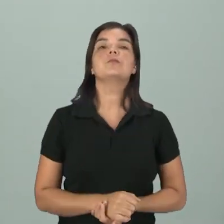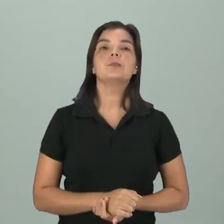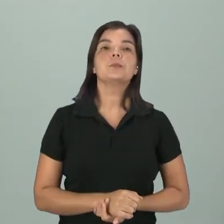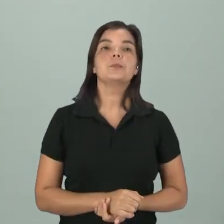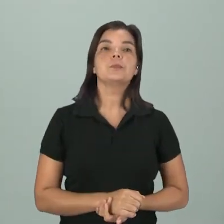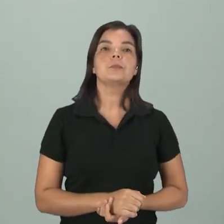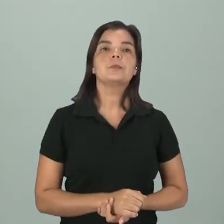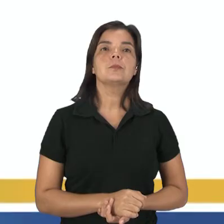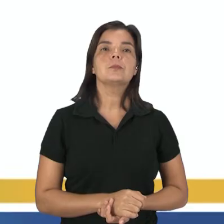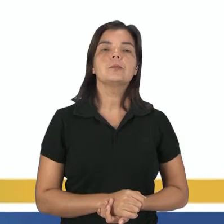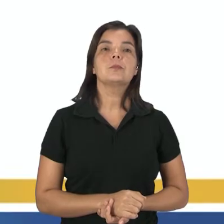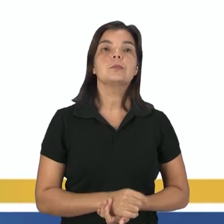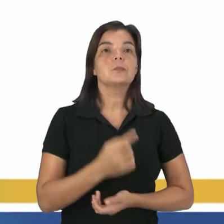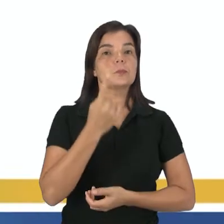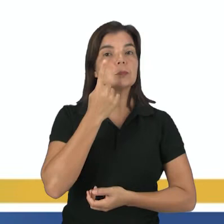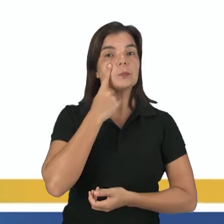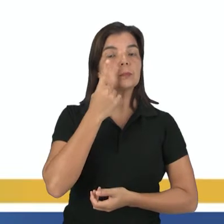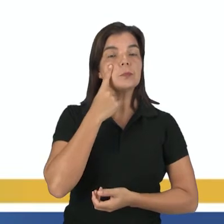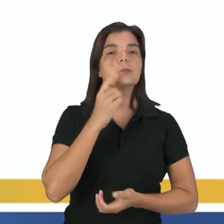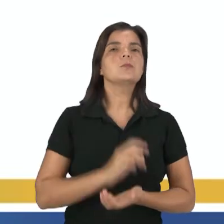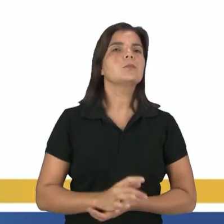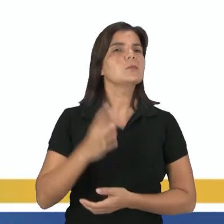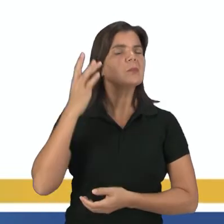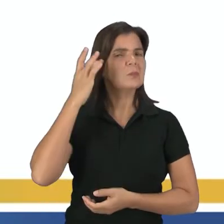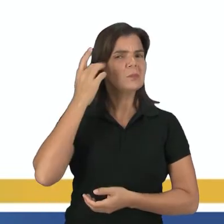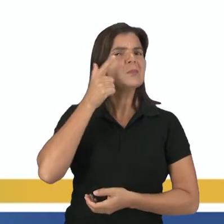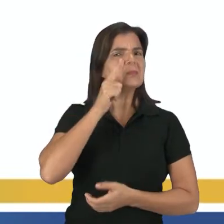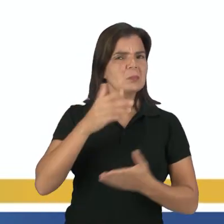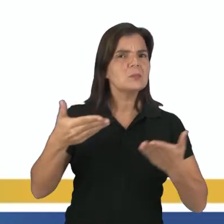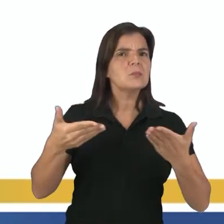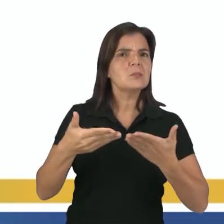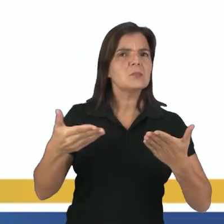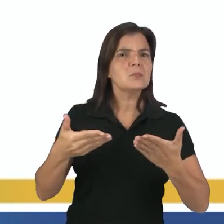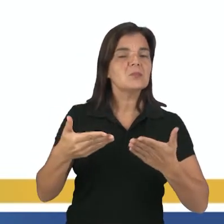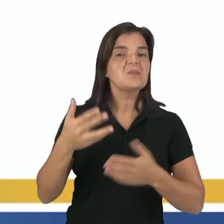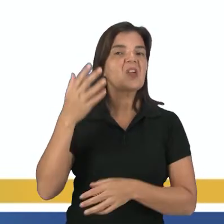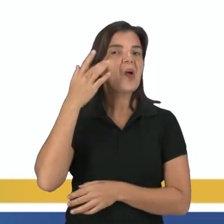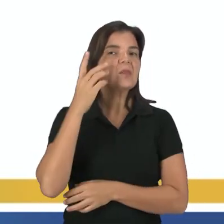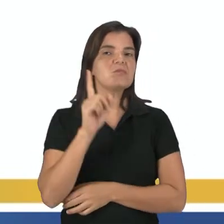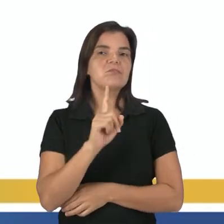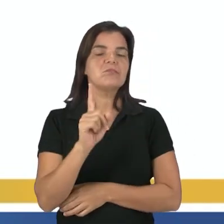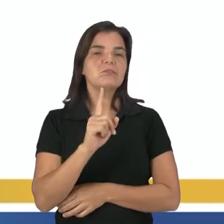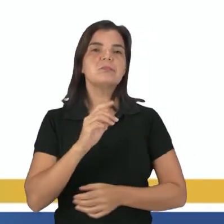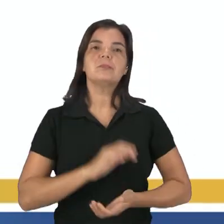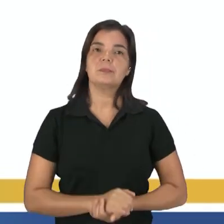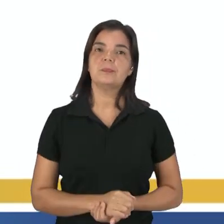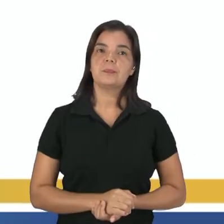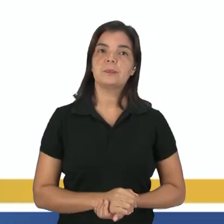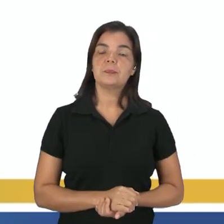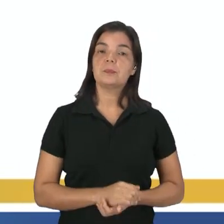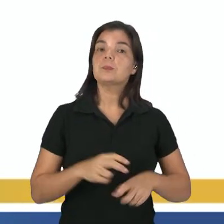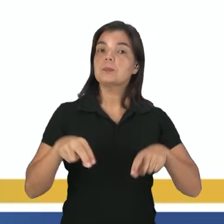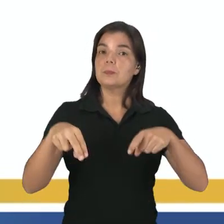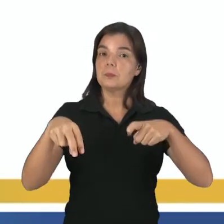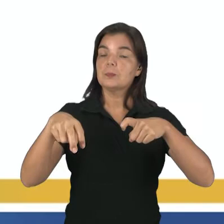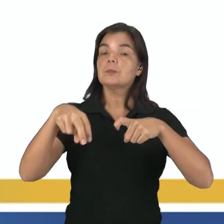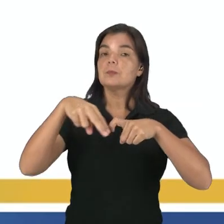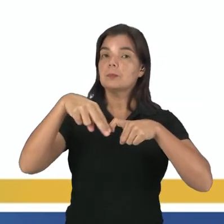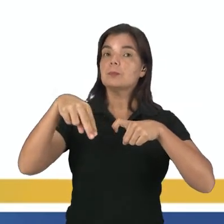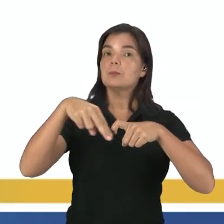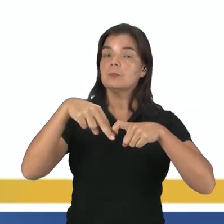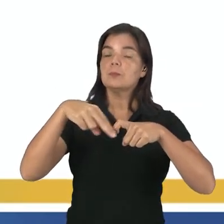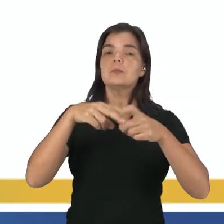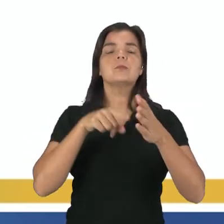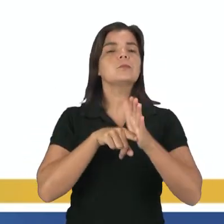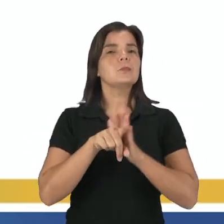Vamos lá. Olhem só, será que ela ganharia hoje? Acho que não. A nutricionista, que é articulista,